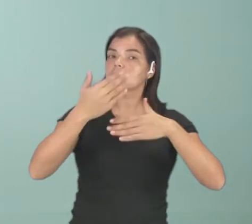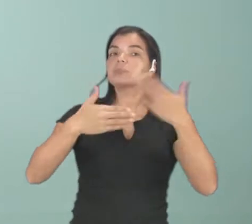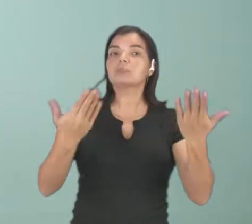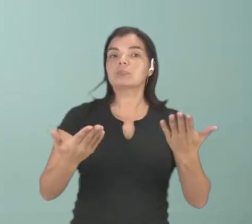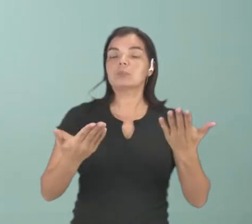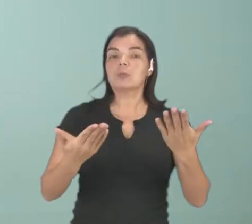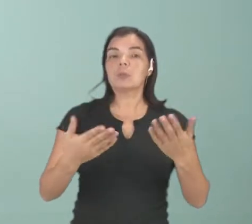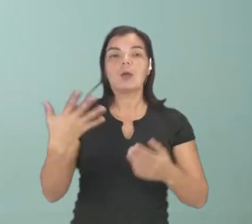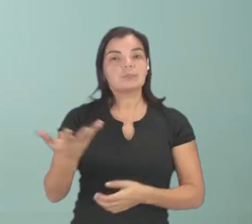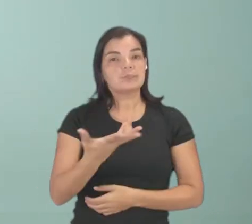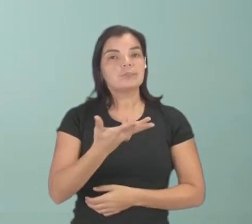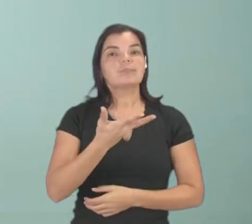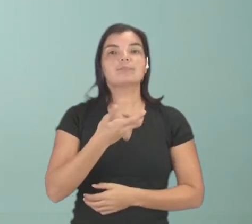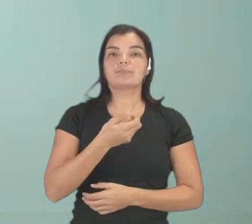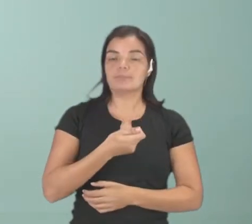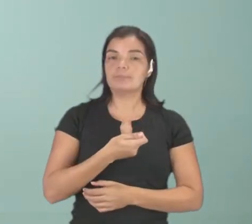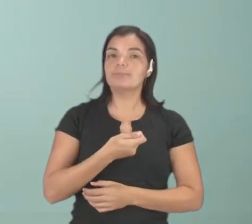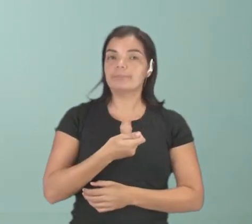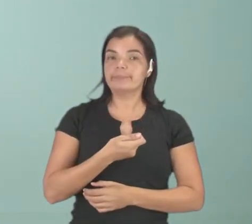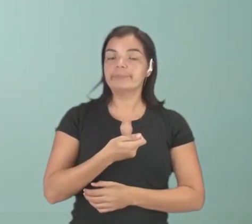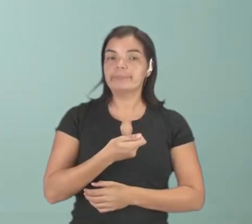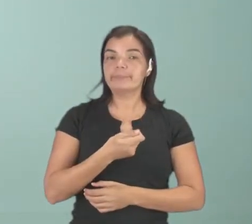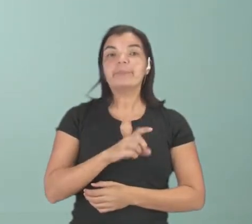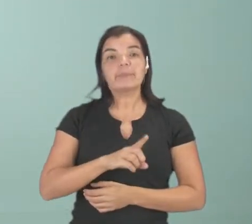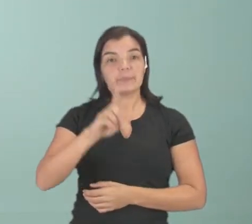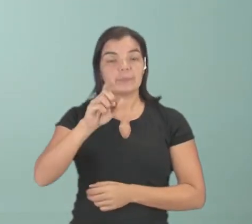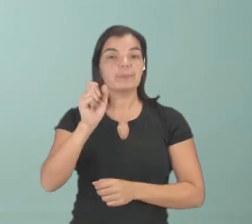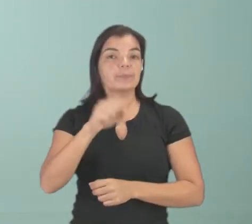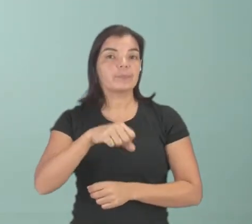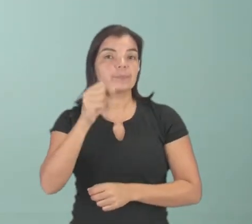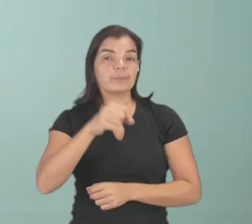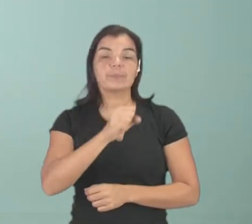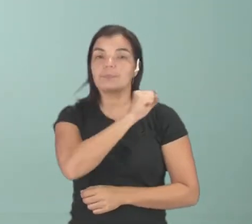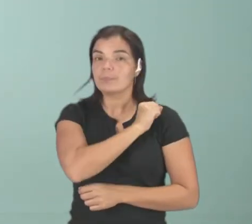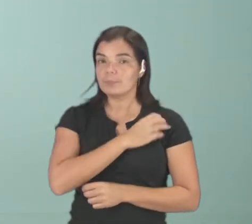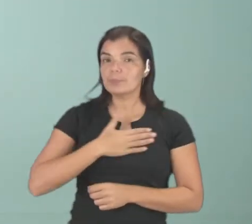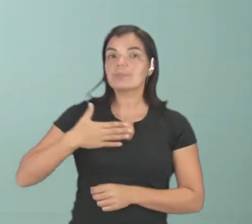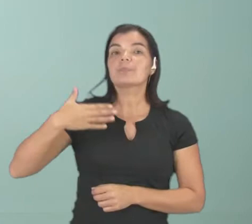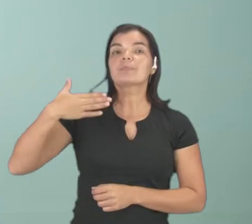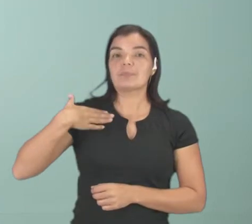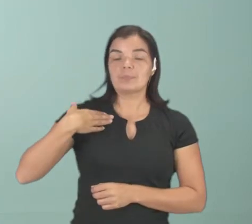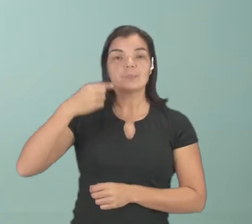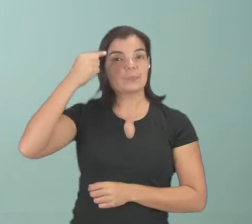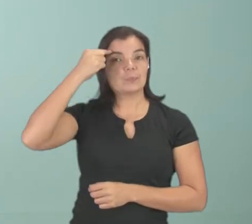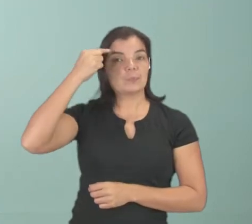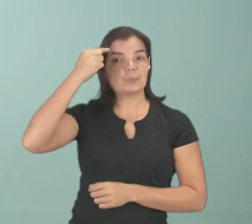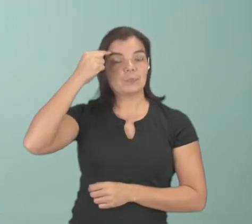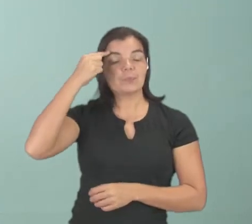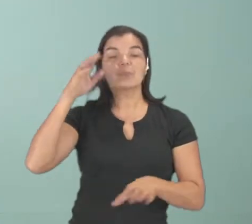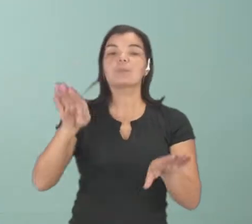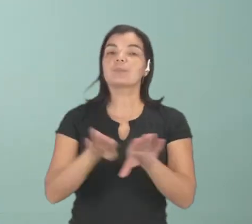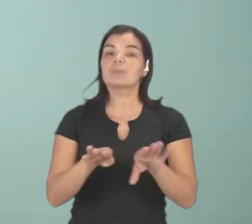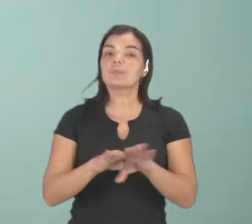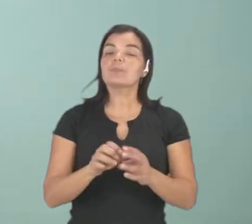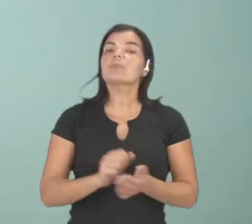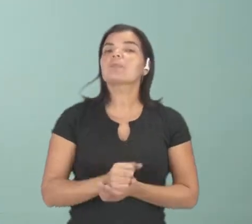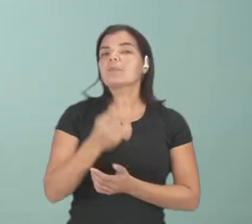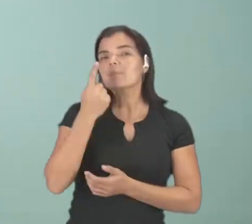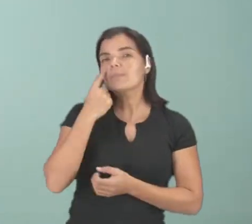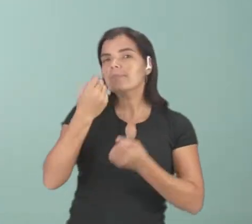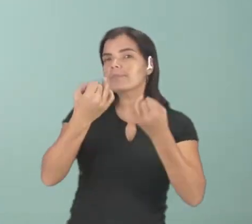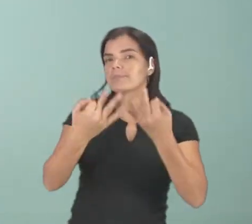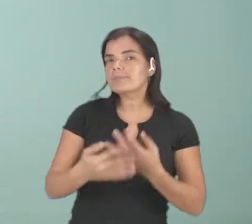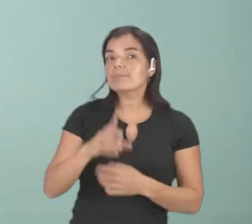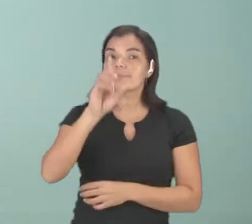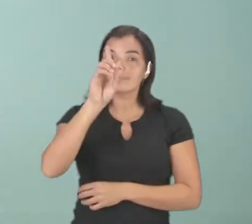sua potencialidade de atualizar o divino em si. Isso vem de Aristóteles, as bases do pensamento ocidental. Vem uma concepção